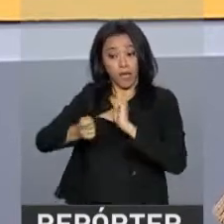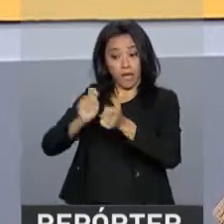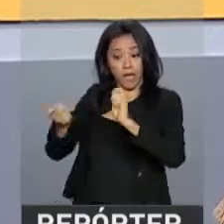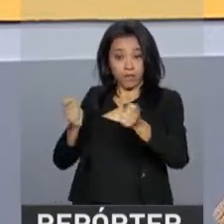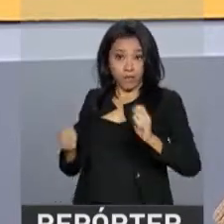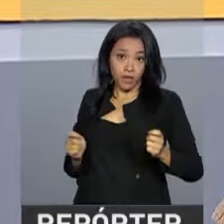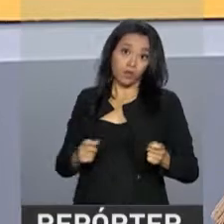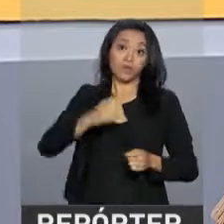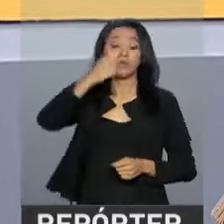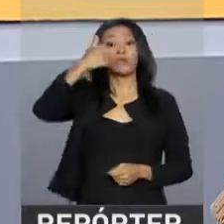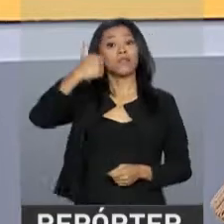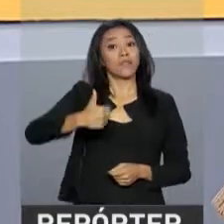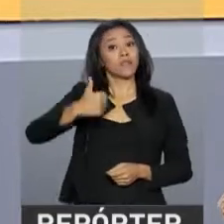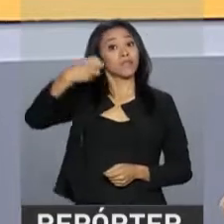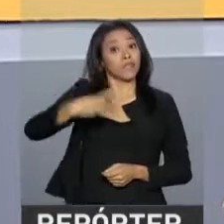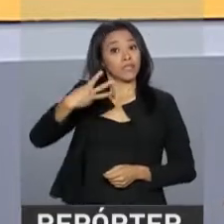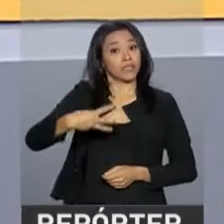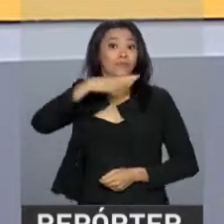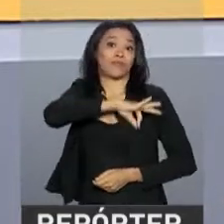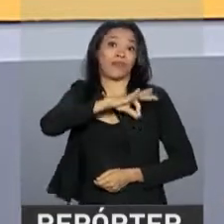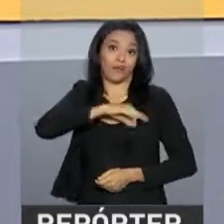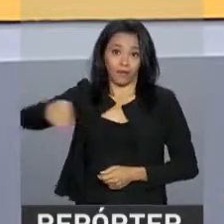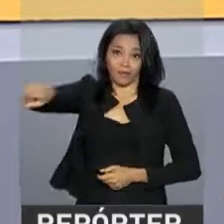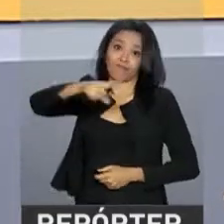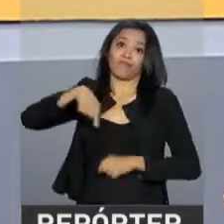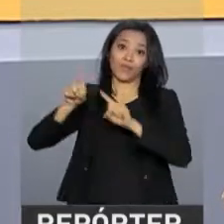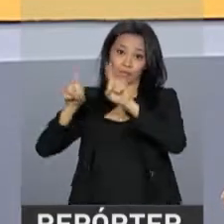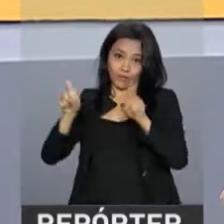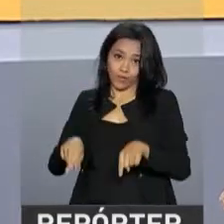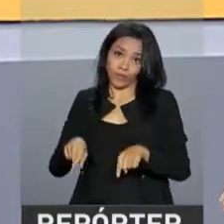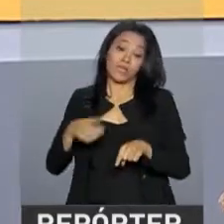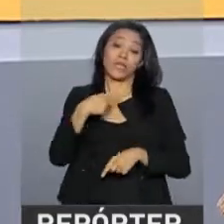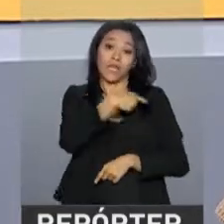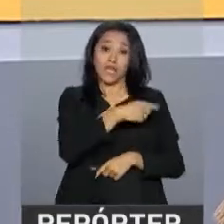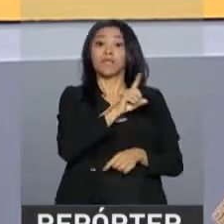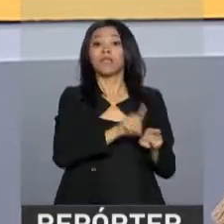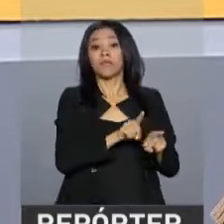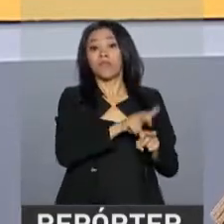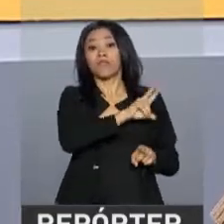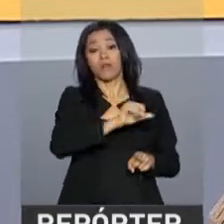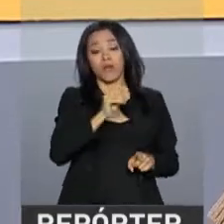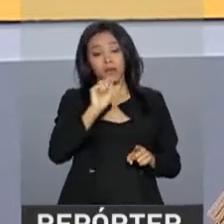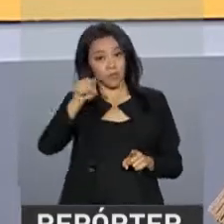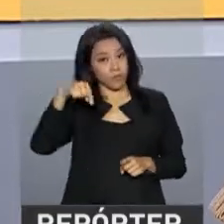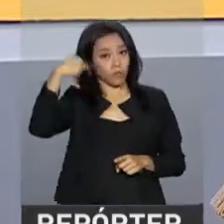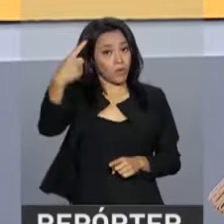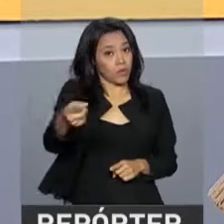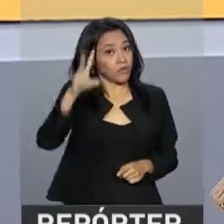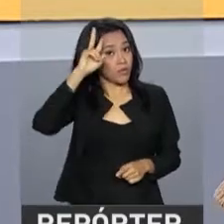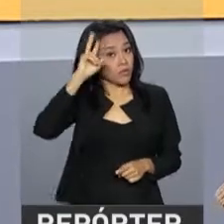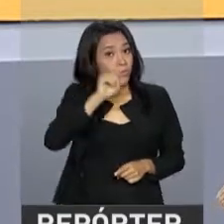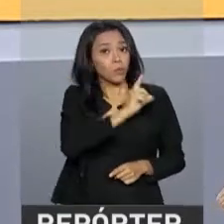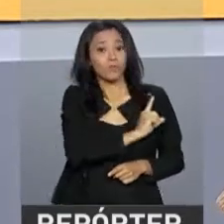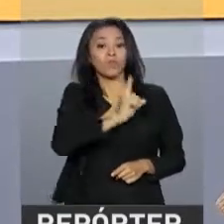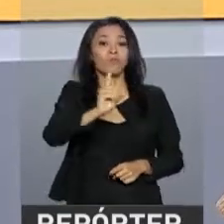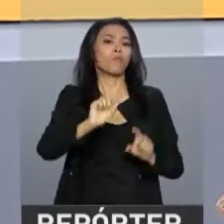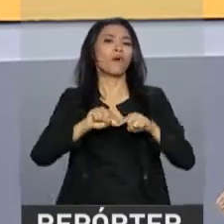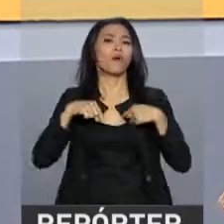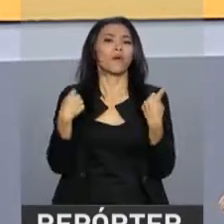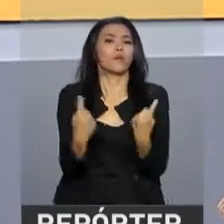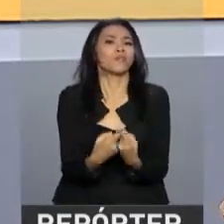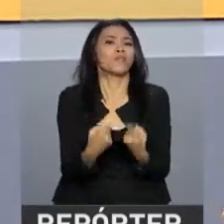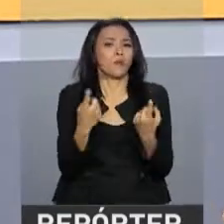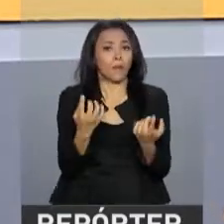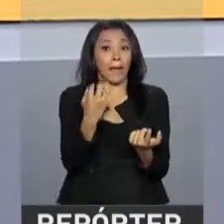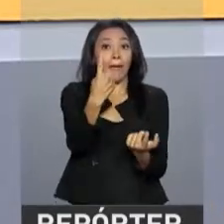13º dos servidores além disso o general disse que deve participar de uma reunião na próxima segunda feira para tratar de mil e